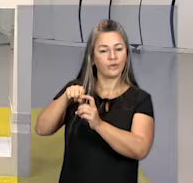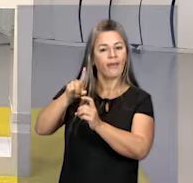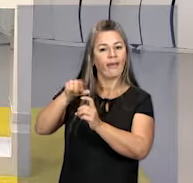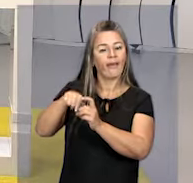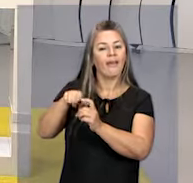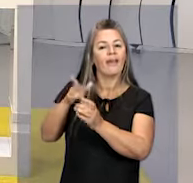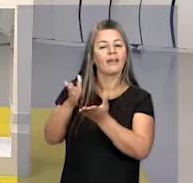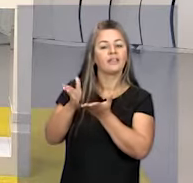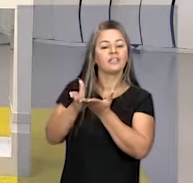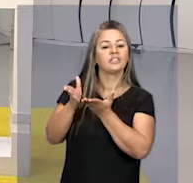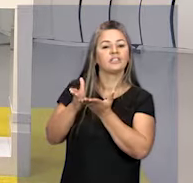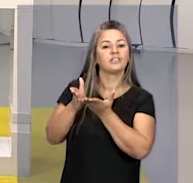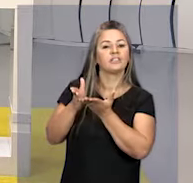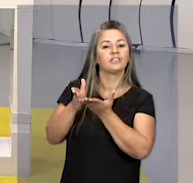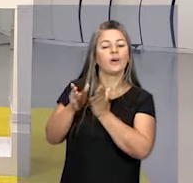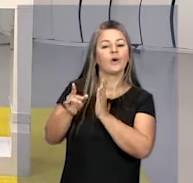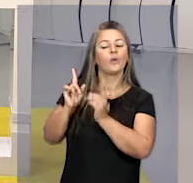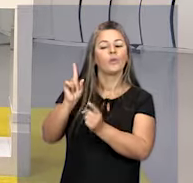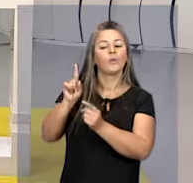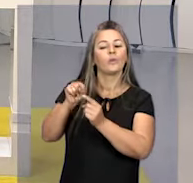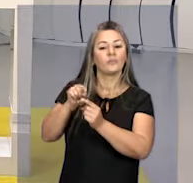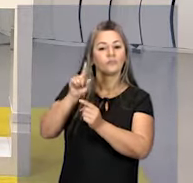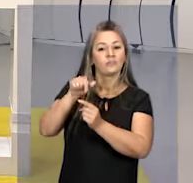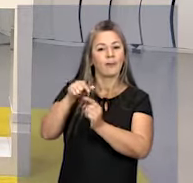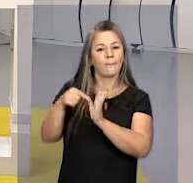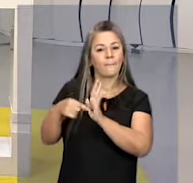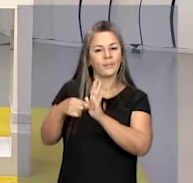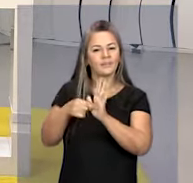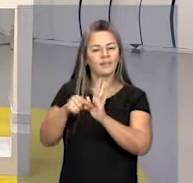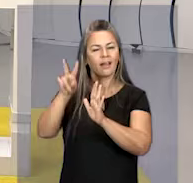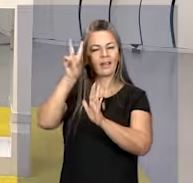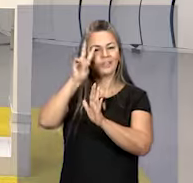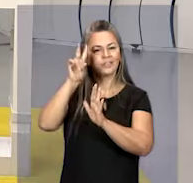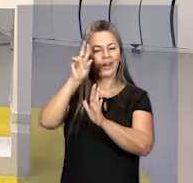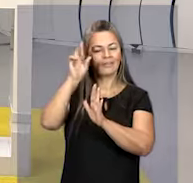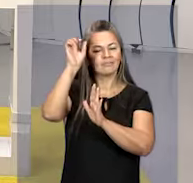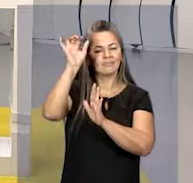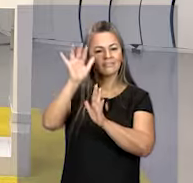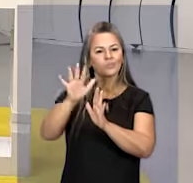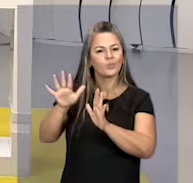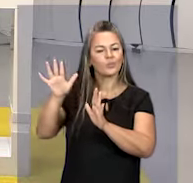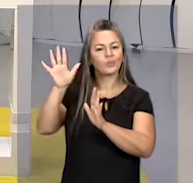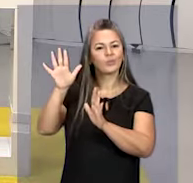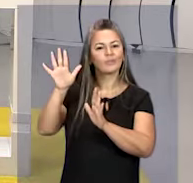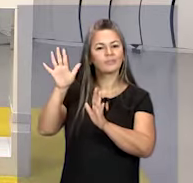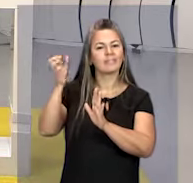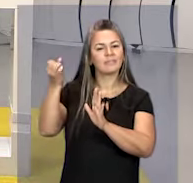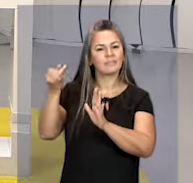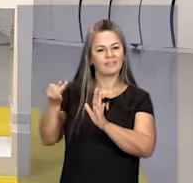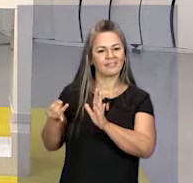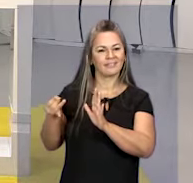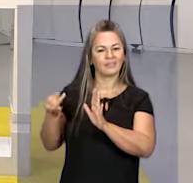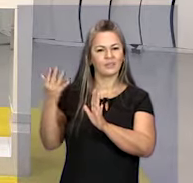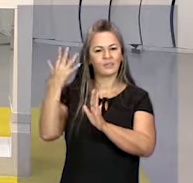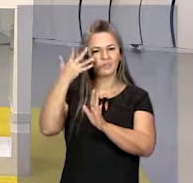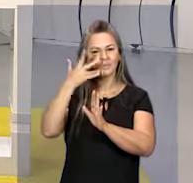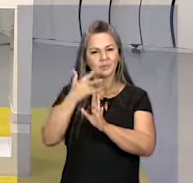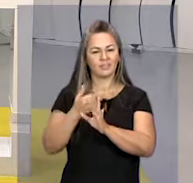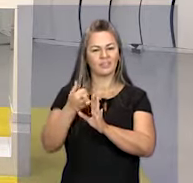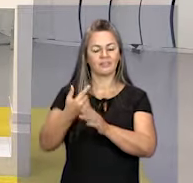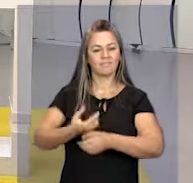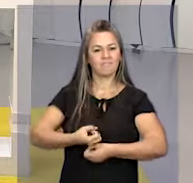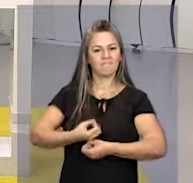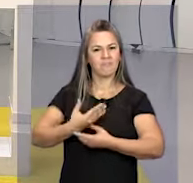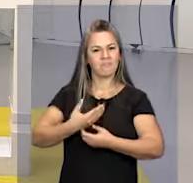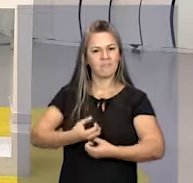descrição científica dos fatos, mas dar uma explicação que seja bonita, que seja